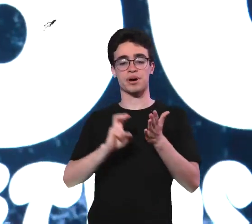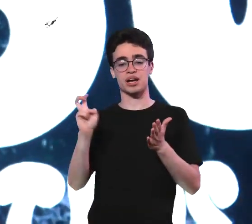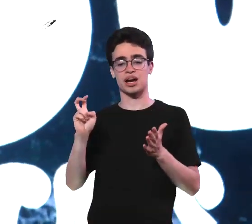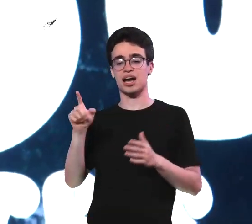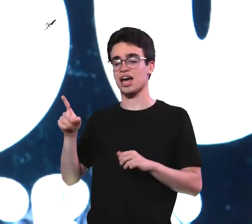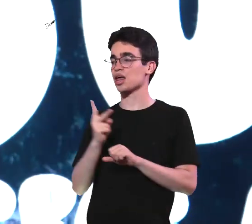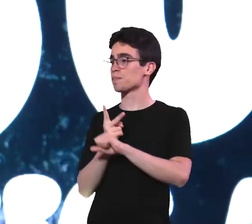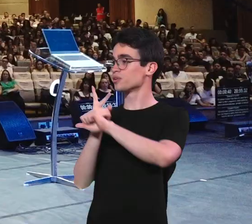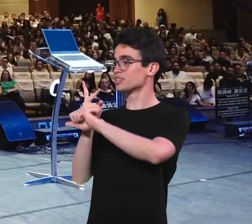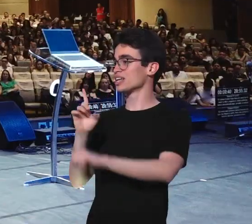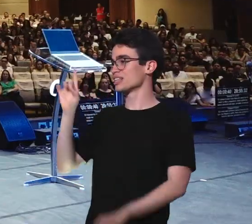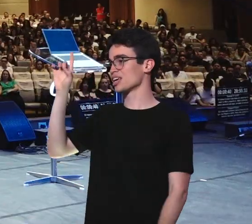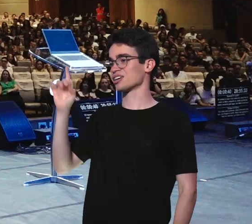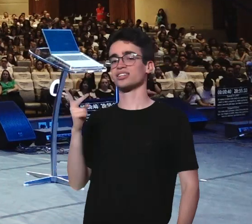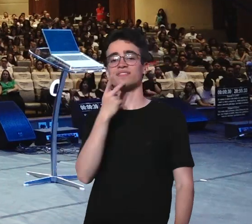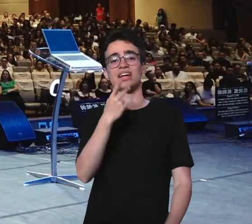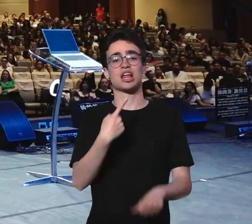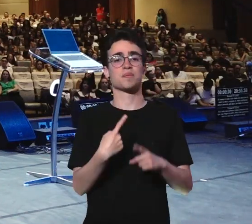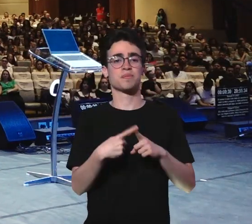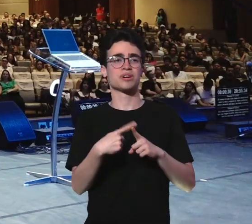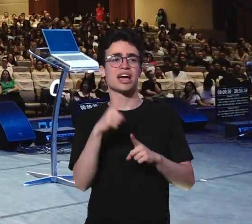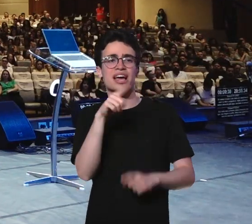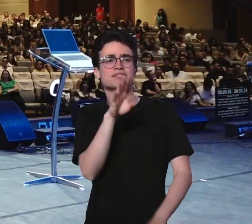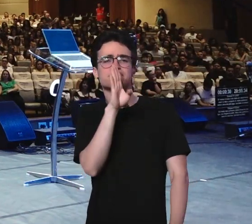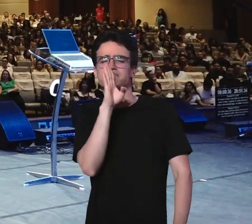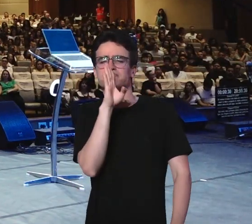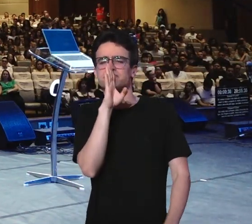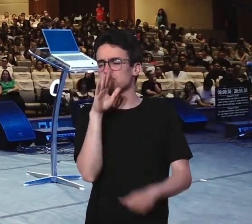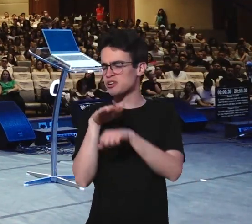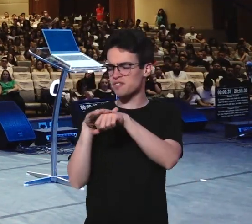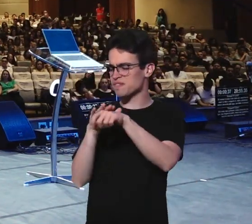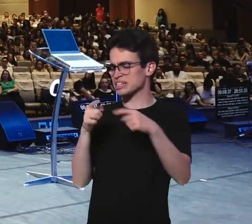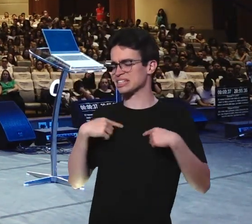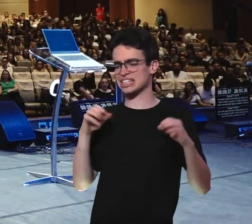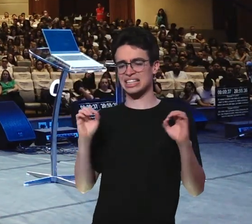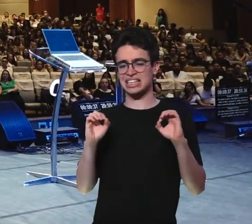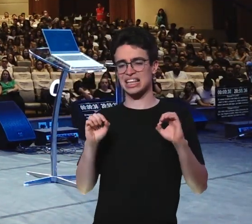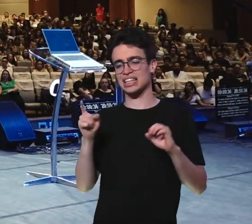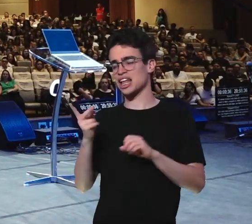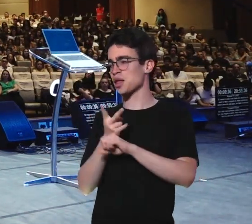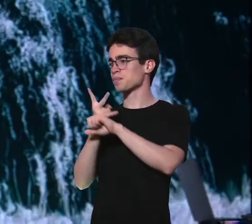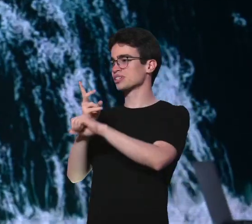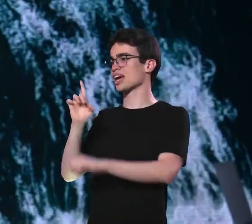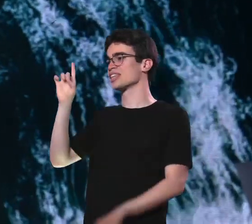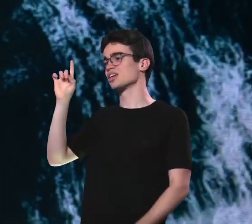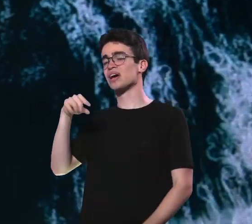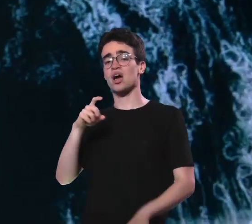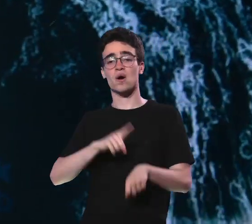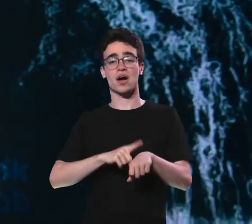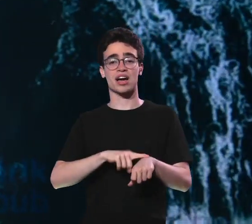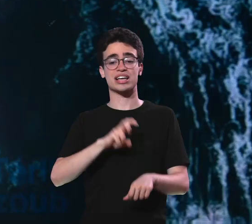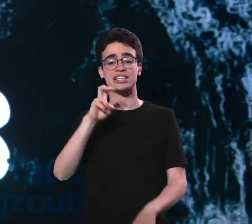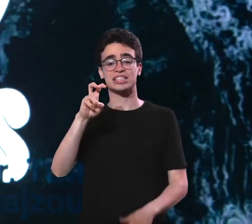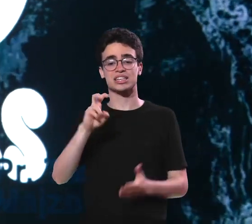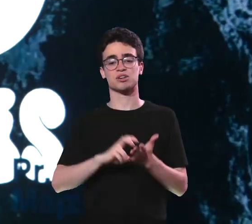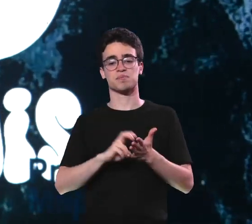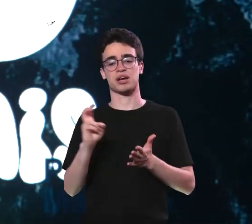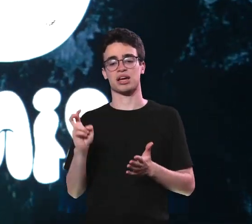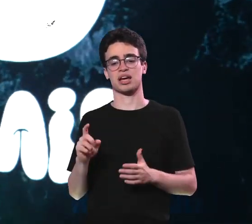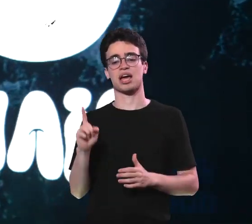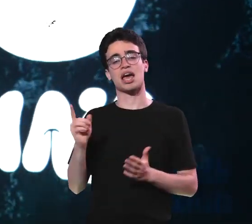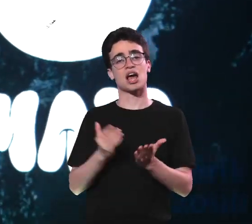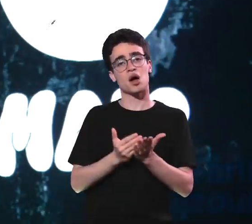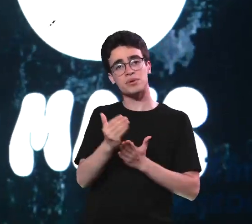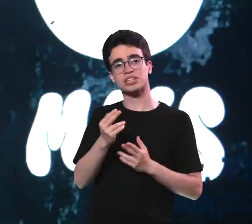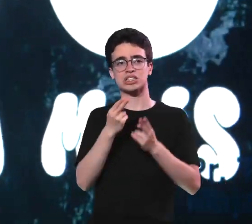Senhor. Ela dizia porque era mais silêncio, ninguém falava com ela e ela buscava o Senhor às 5 da manhã. Ela decidiu começar a